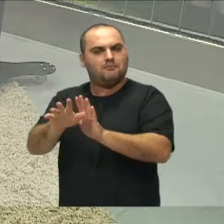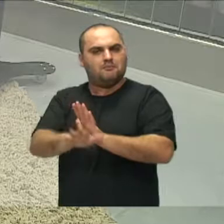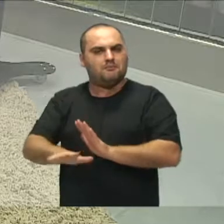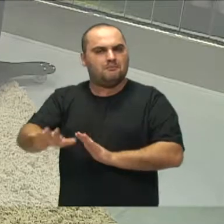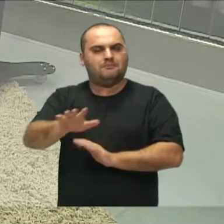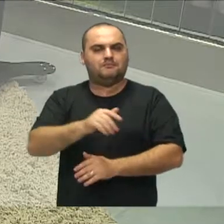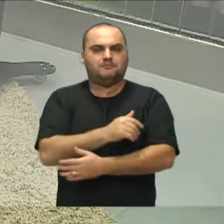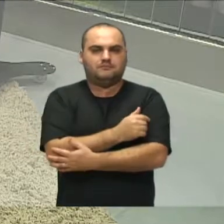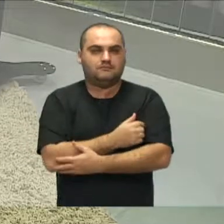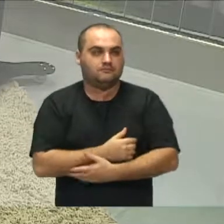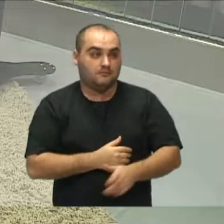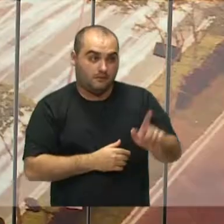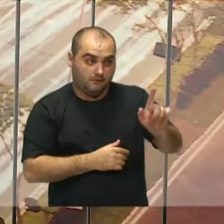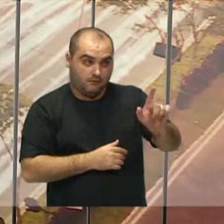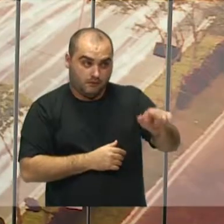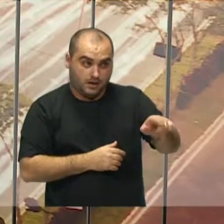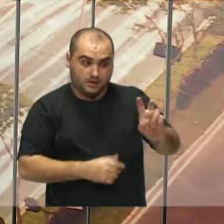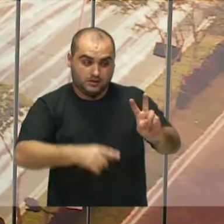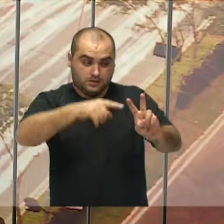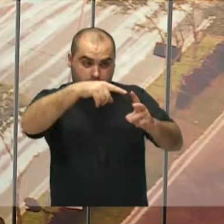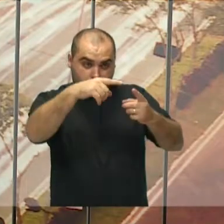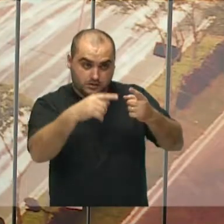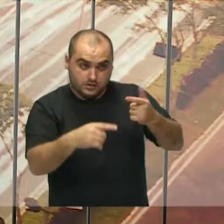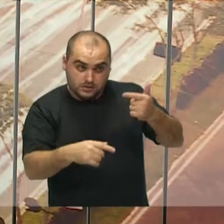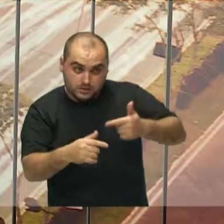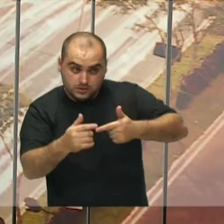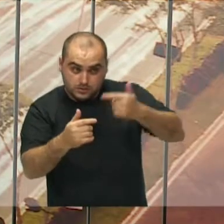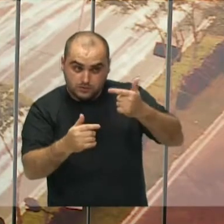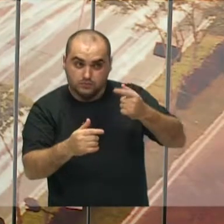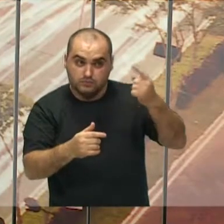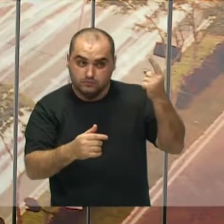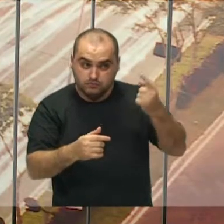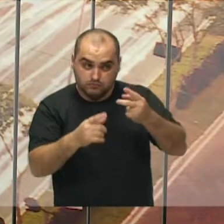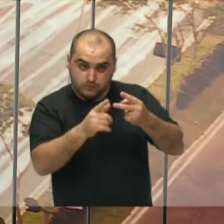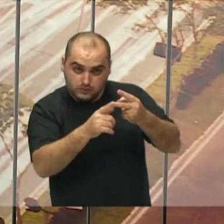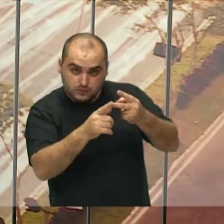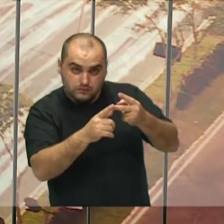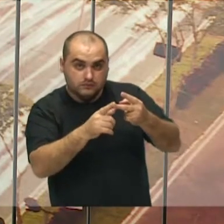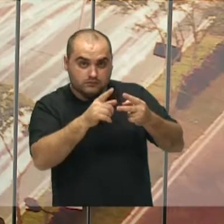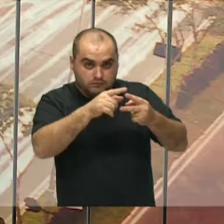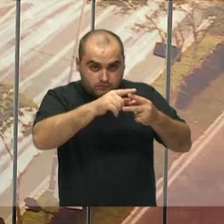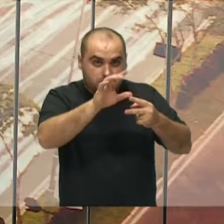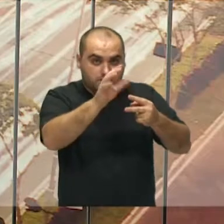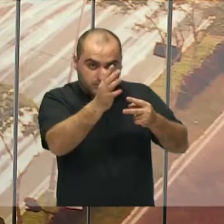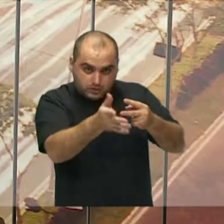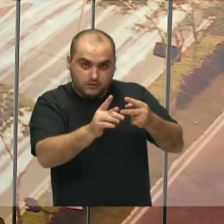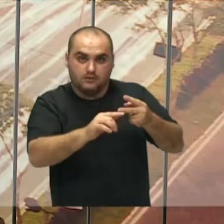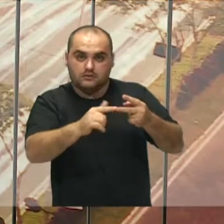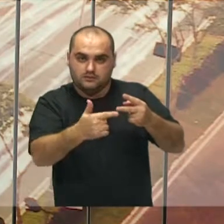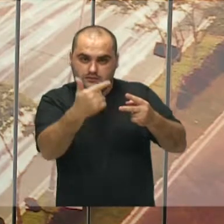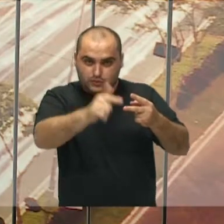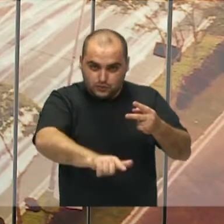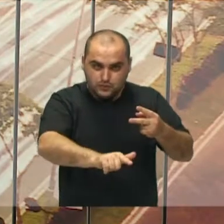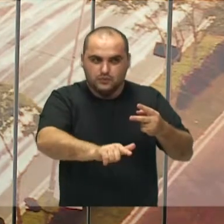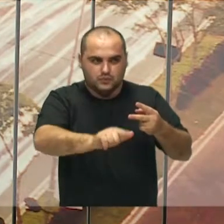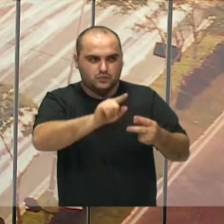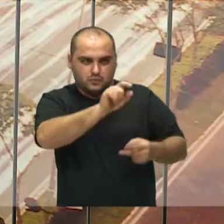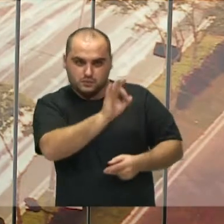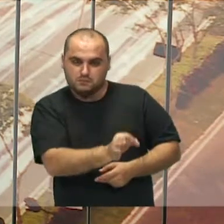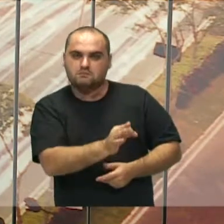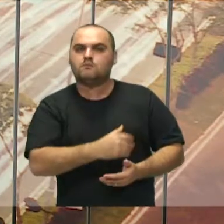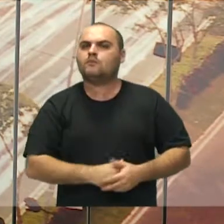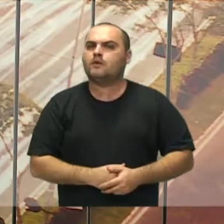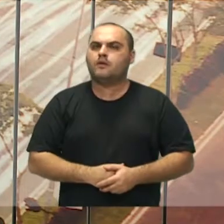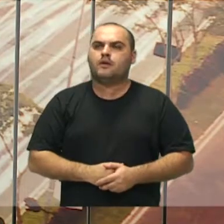vai ser a segunda vez que você estará aqui na Câmara de Vereadores, né? Vai ocupar uma cadeira. E eu queria saber o seguinte, qual a diferença, né? O que